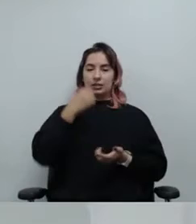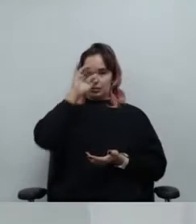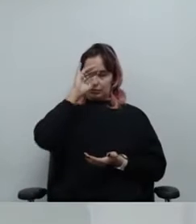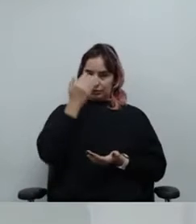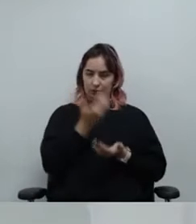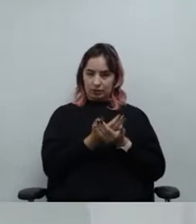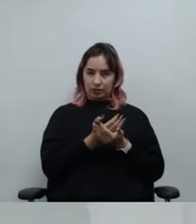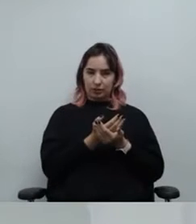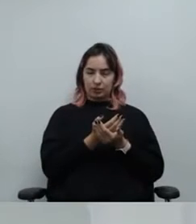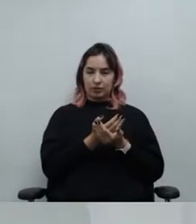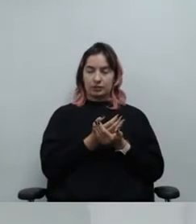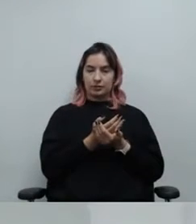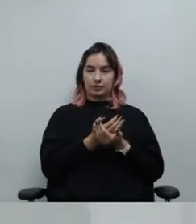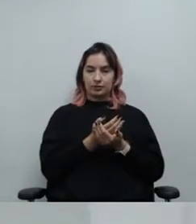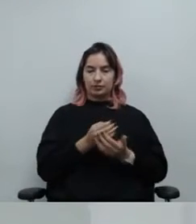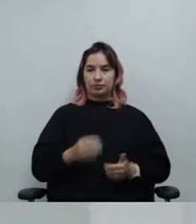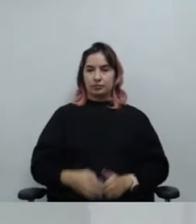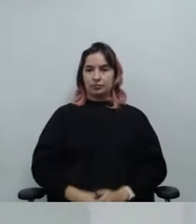foi, ao final,